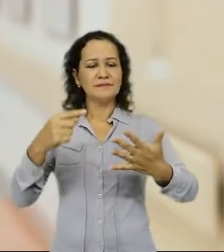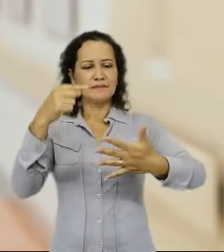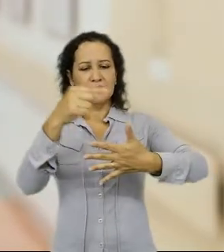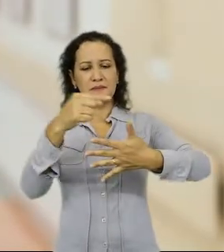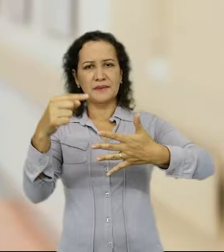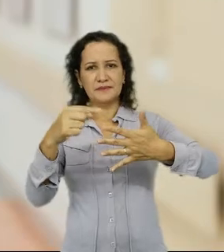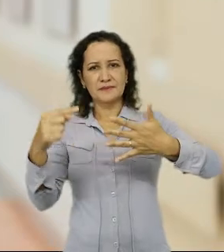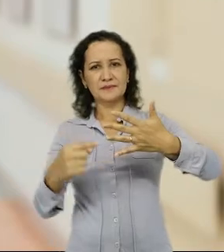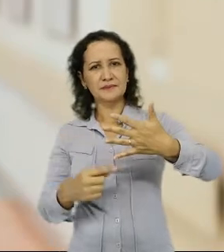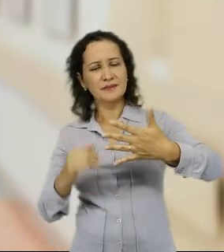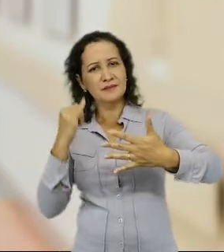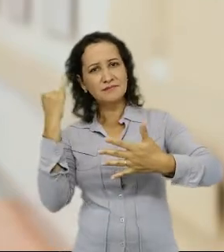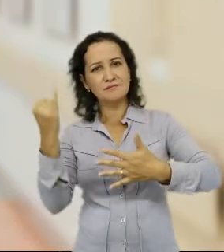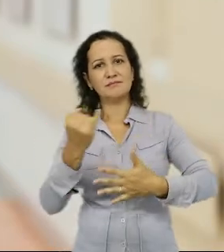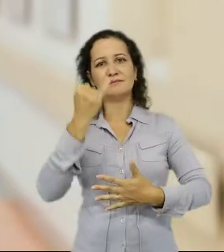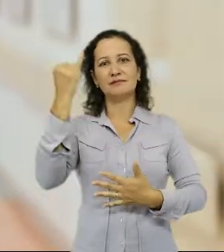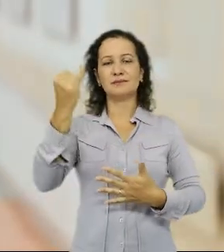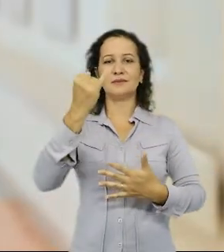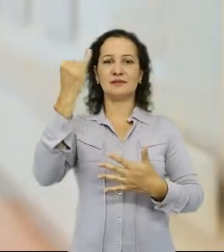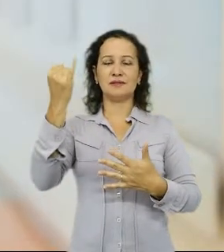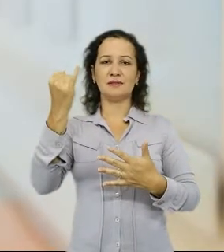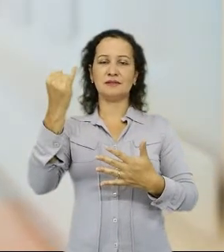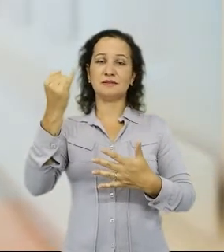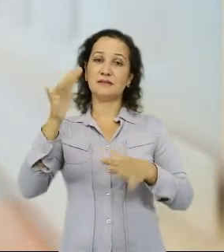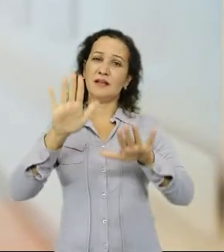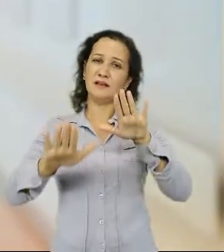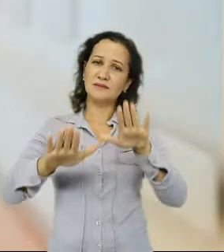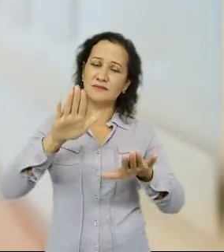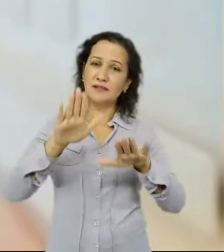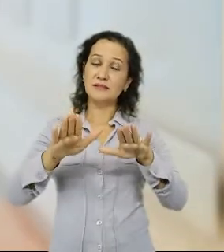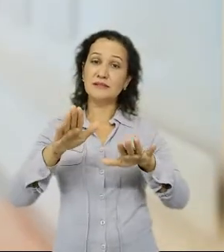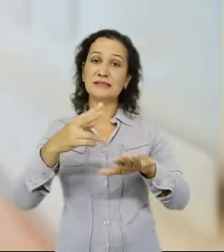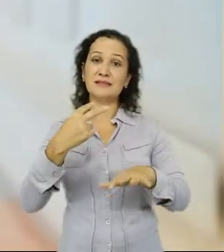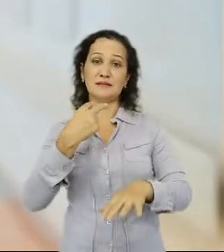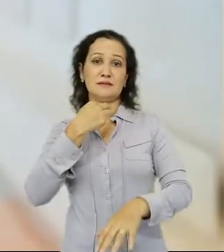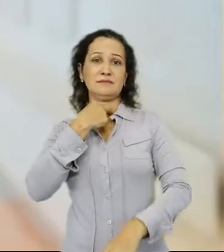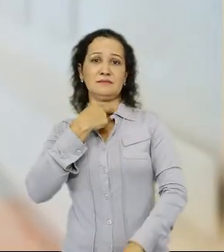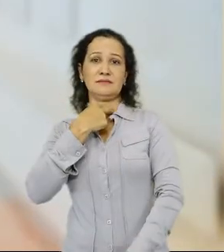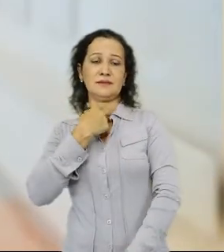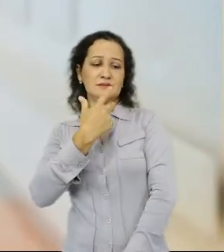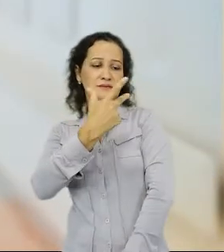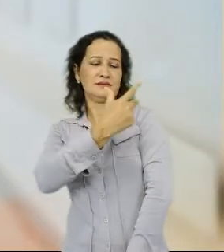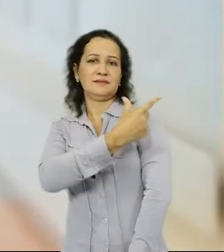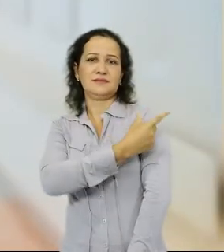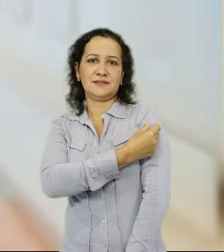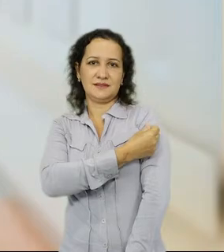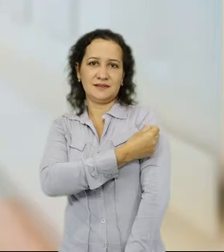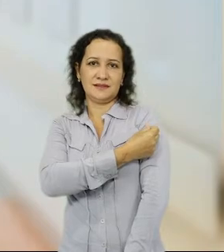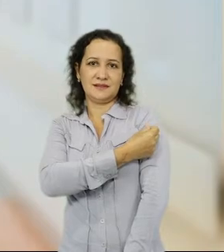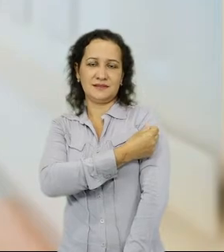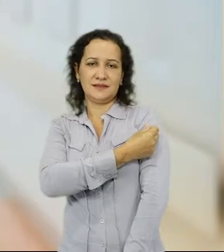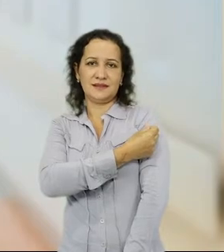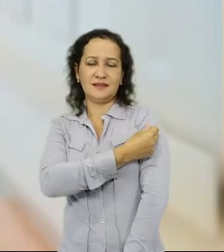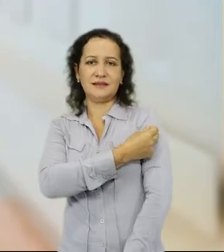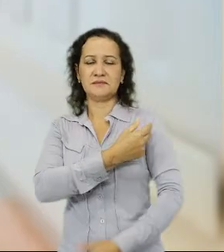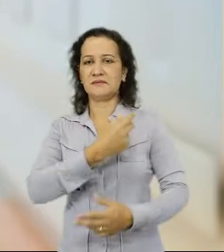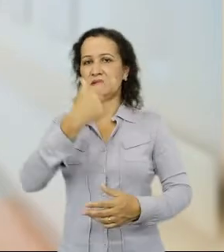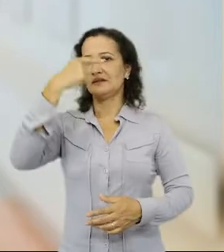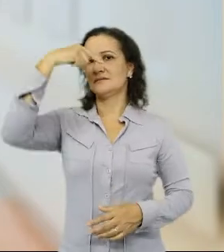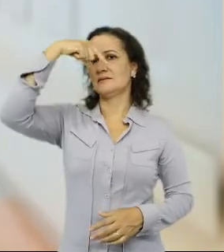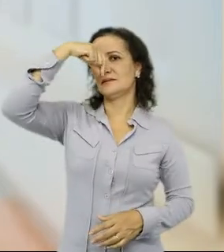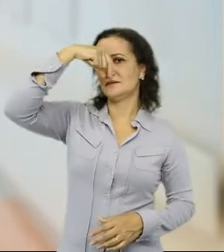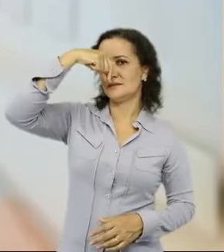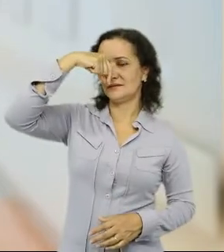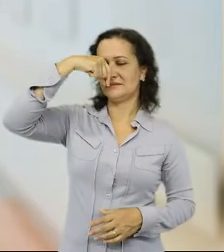e condições, elas podem ser consideradas como possíveis contraindicações gerais à administração de qualquer